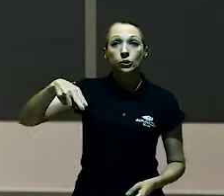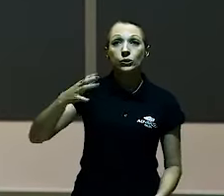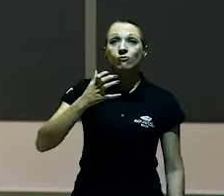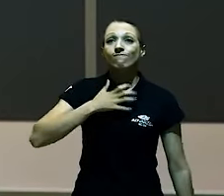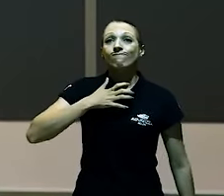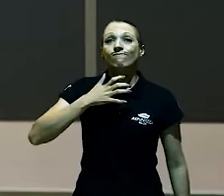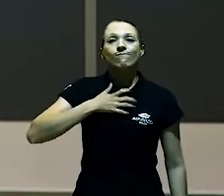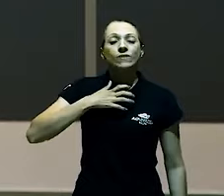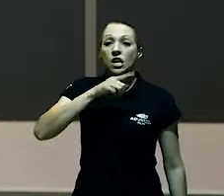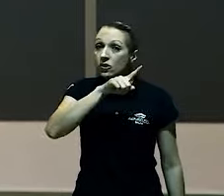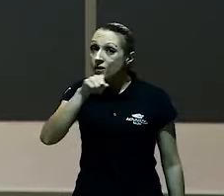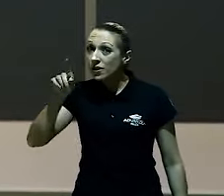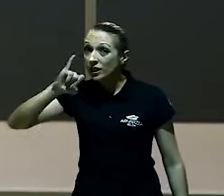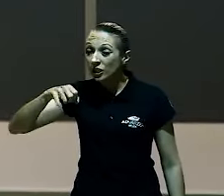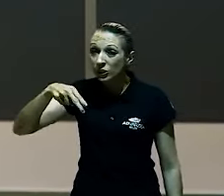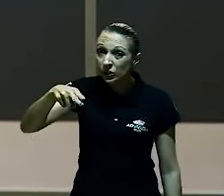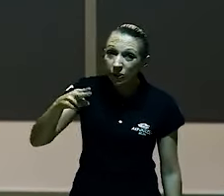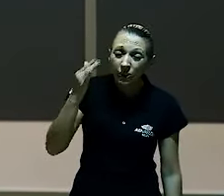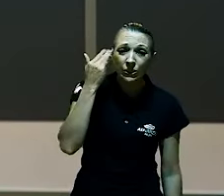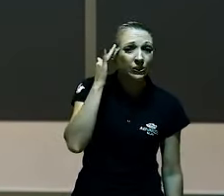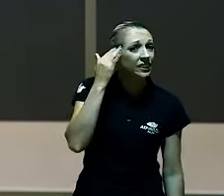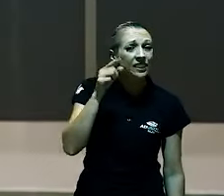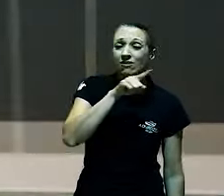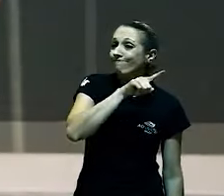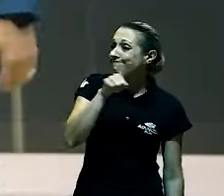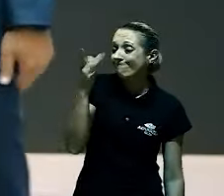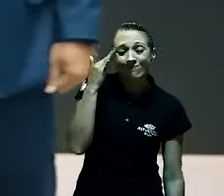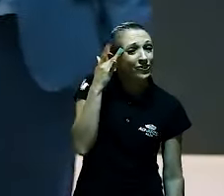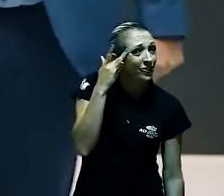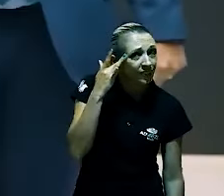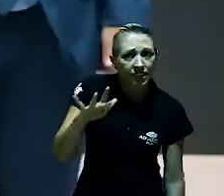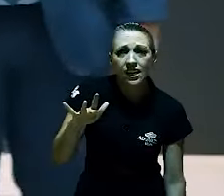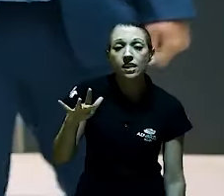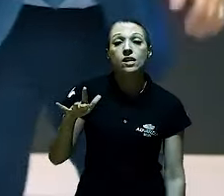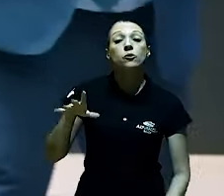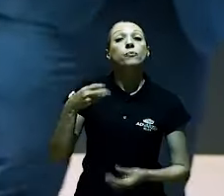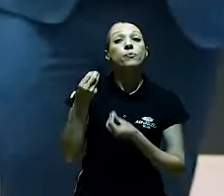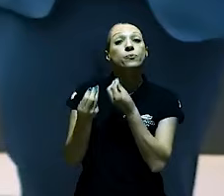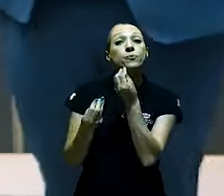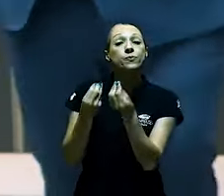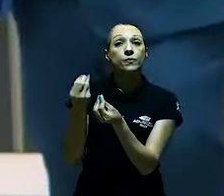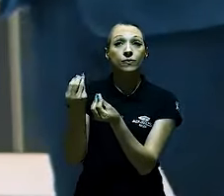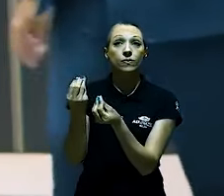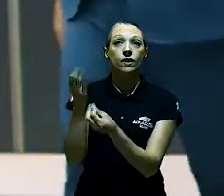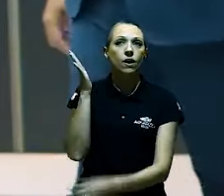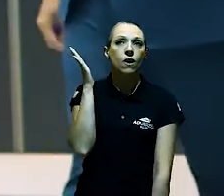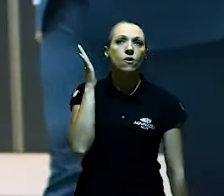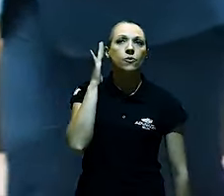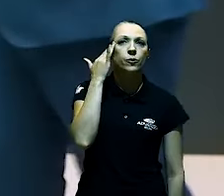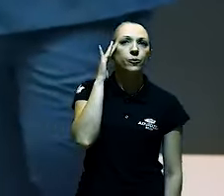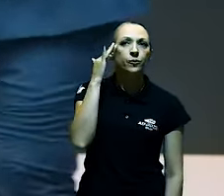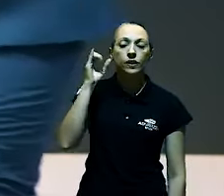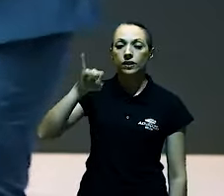livro de Jonas, eu não sei se tudo que você tem na cabeça é a história do peixe engolindo o profeta, mas nesta noite eu quero te